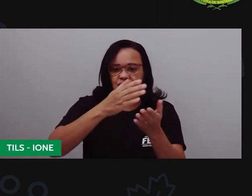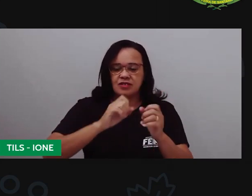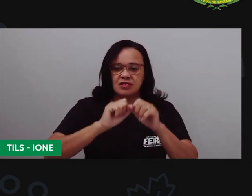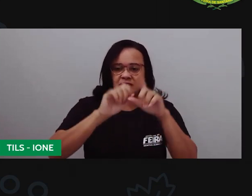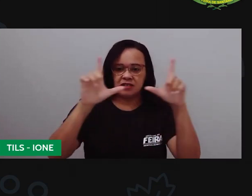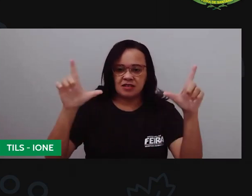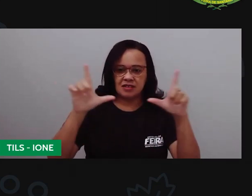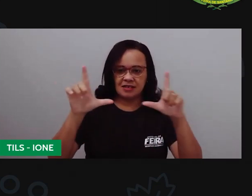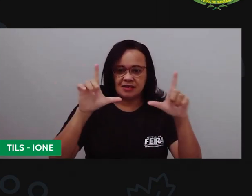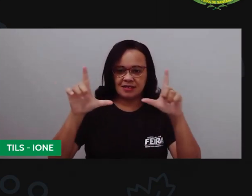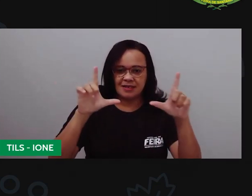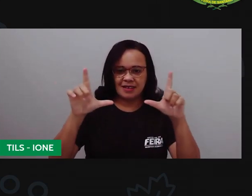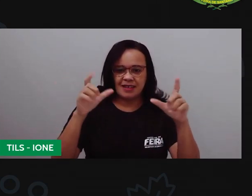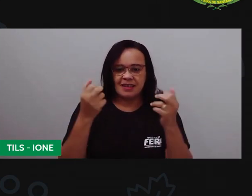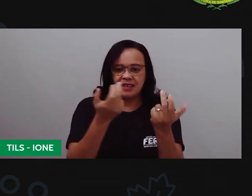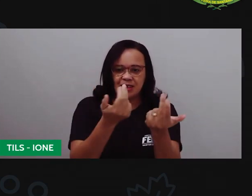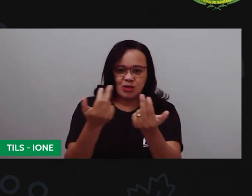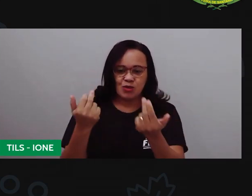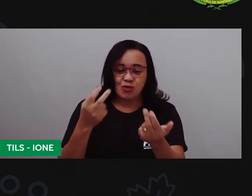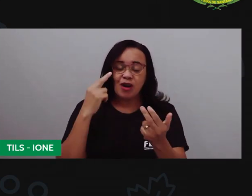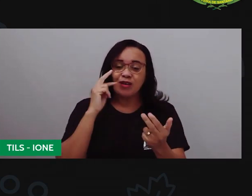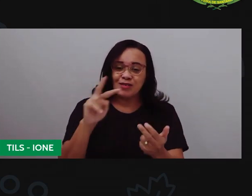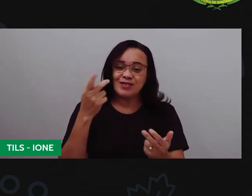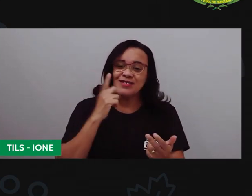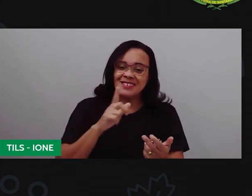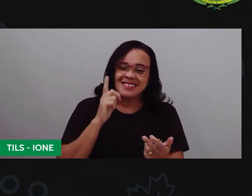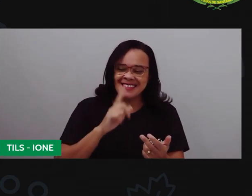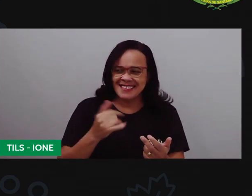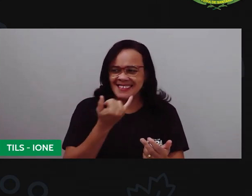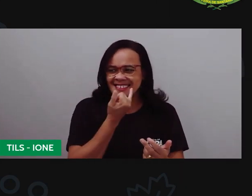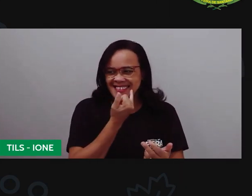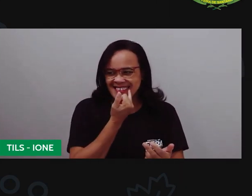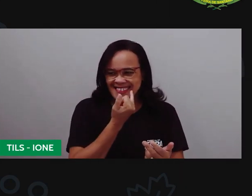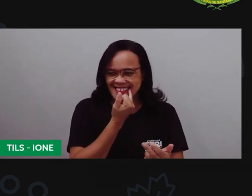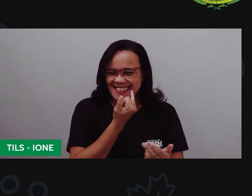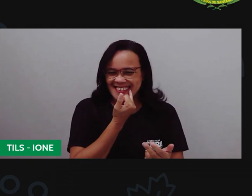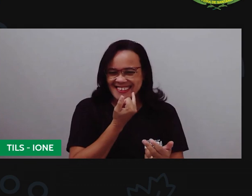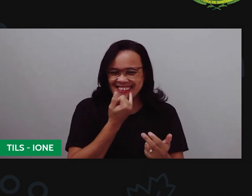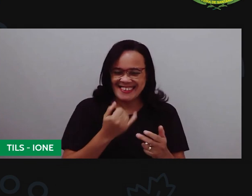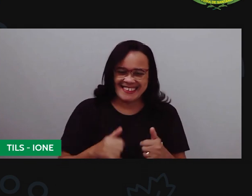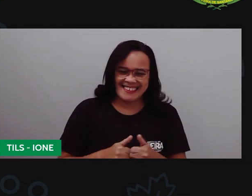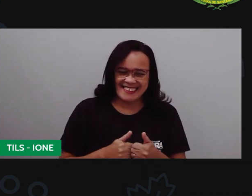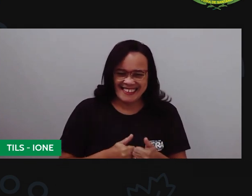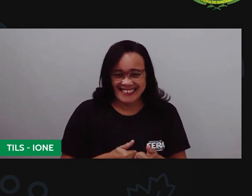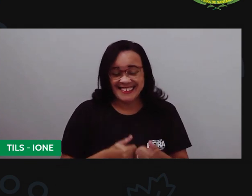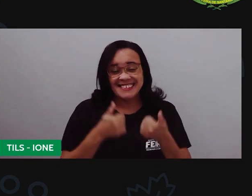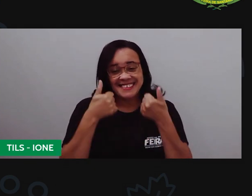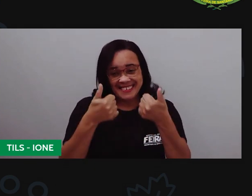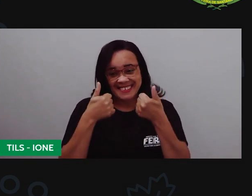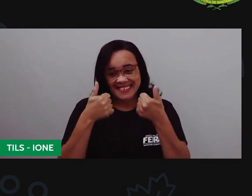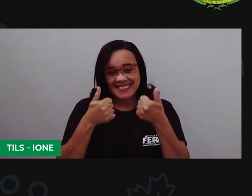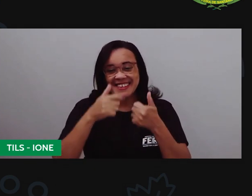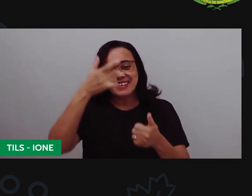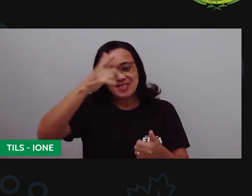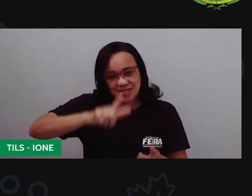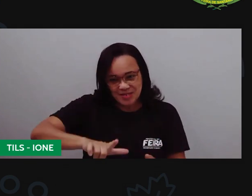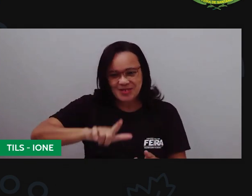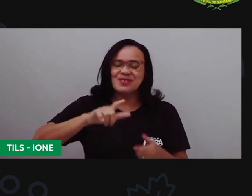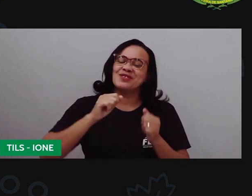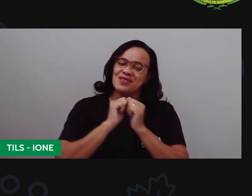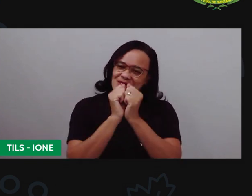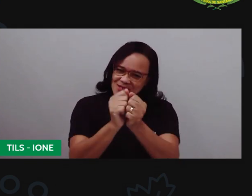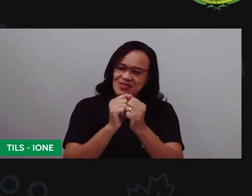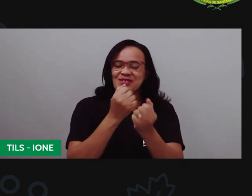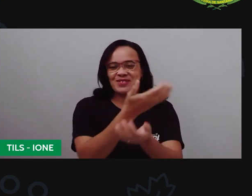é isso, conseguir ver Ione aí direitinho. Gente, Ione aqui, né? Mais uma vez com